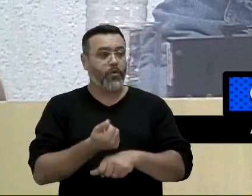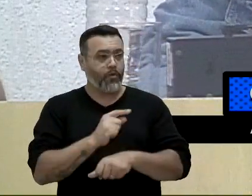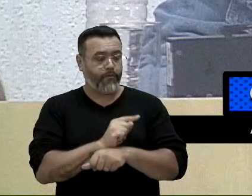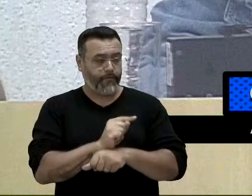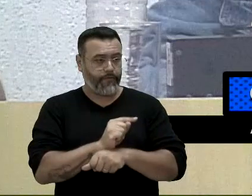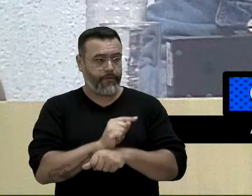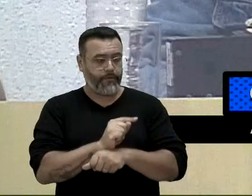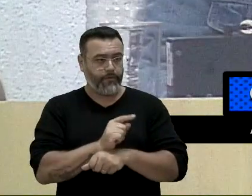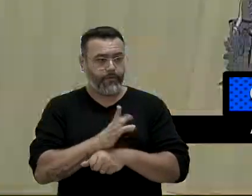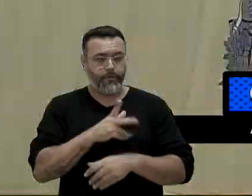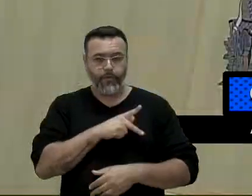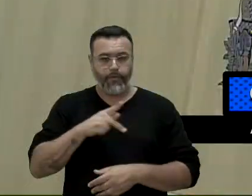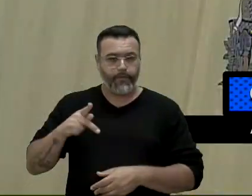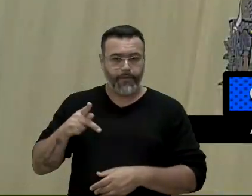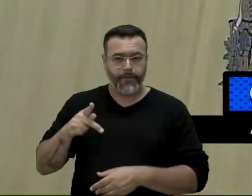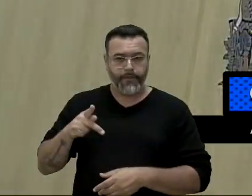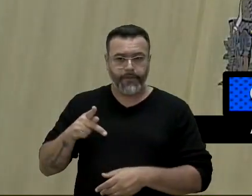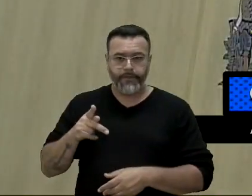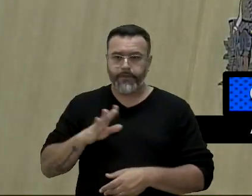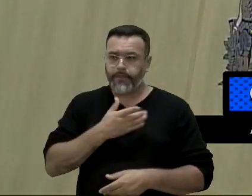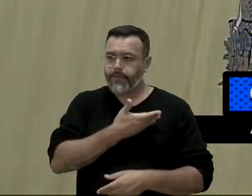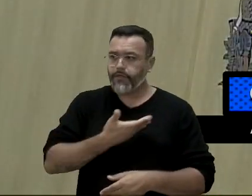Saúde, Mário, claro.